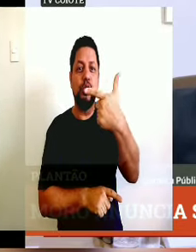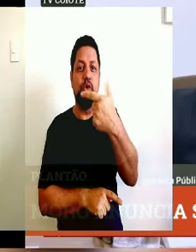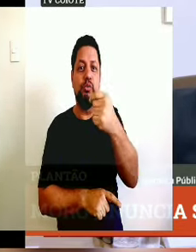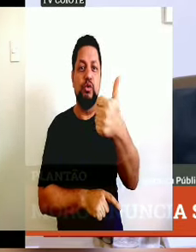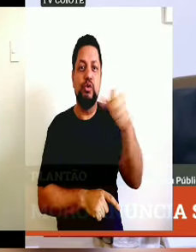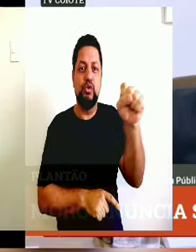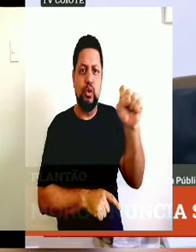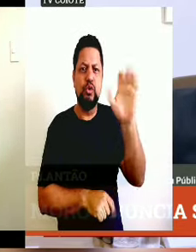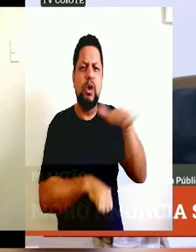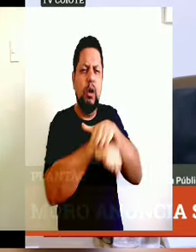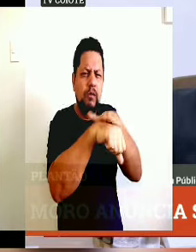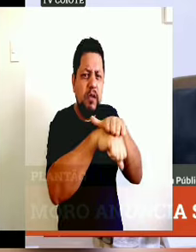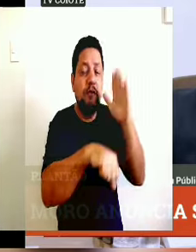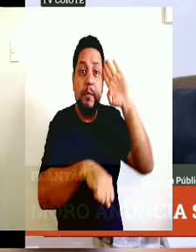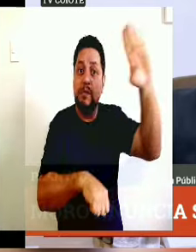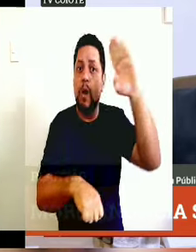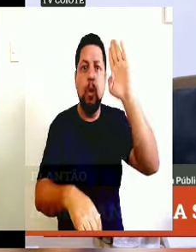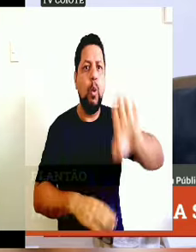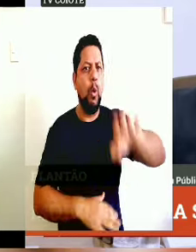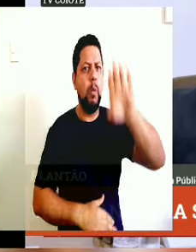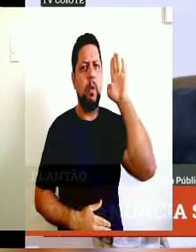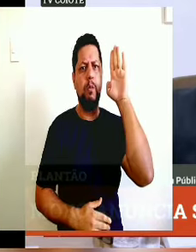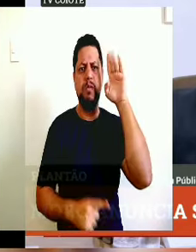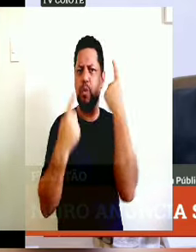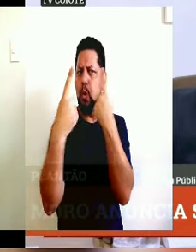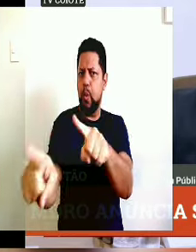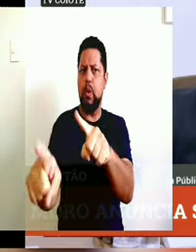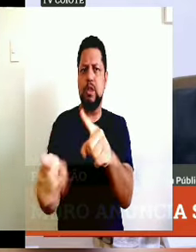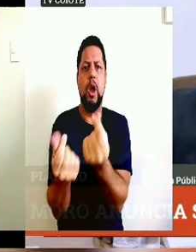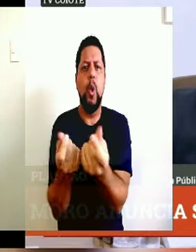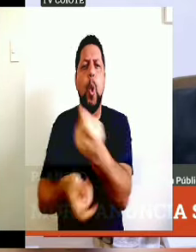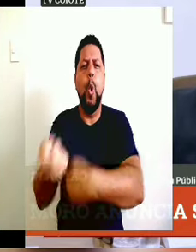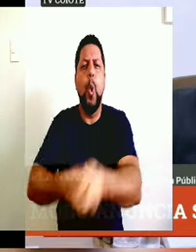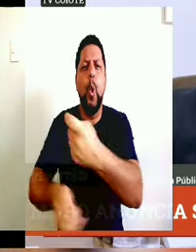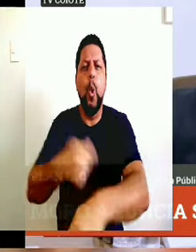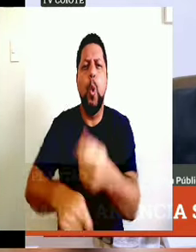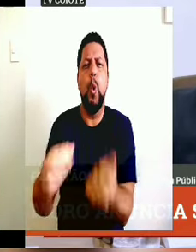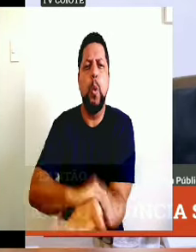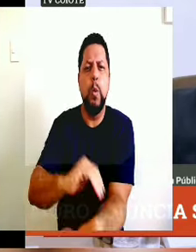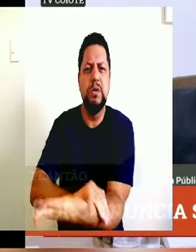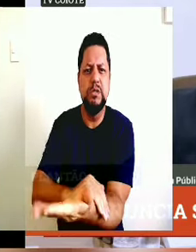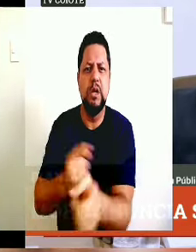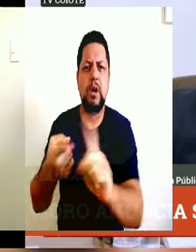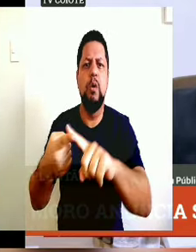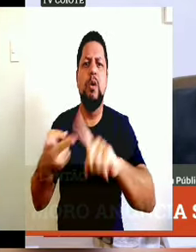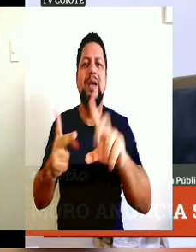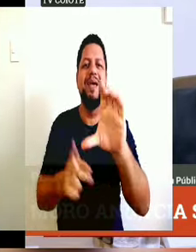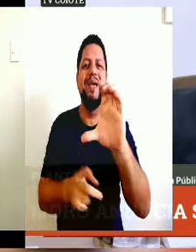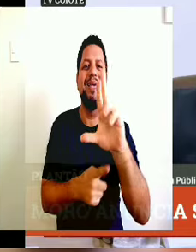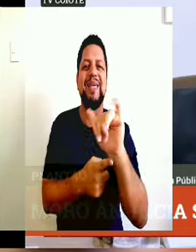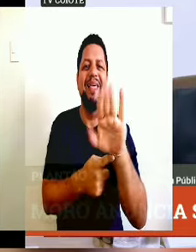o combate à corrupção, crime organizado e a criminalidade violenta.